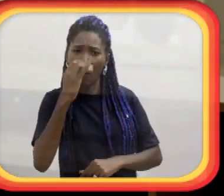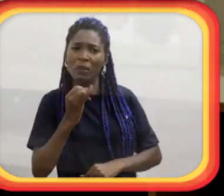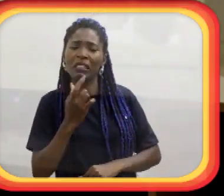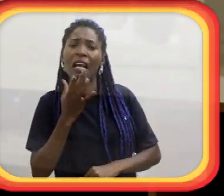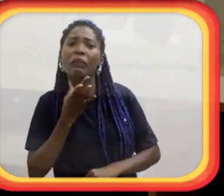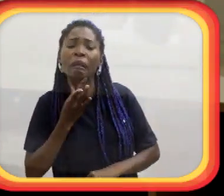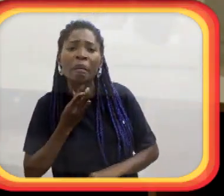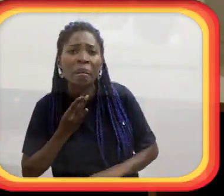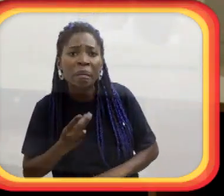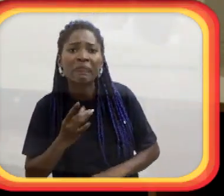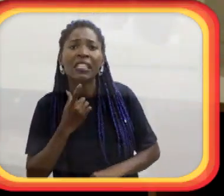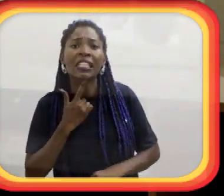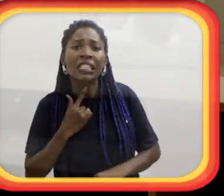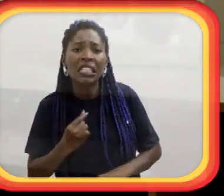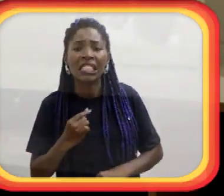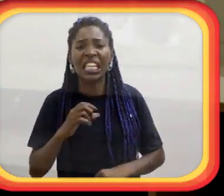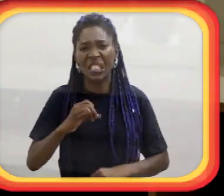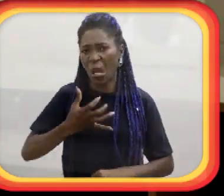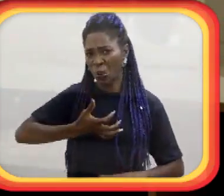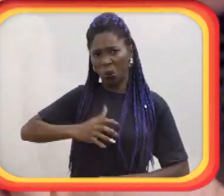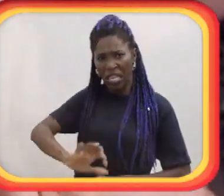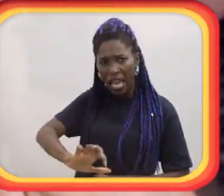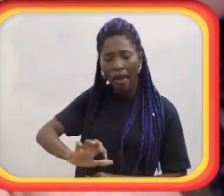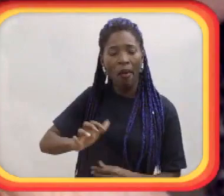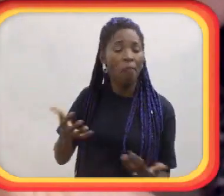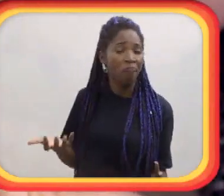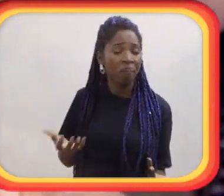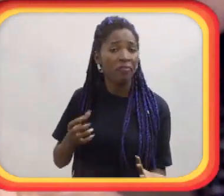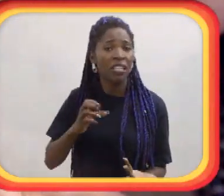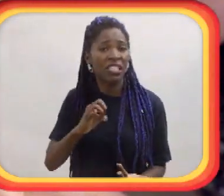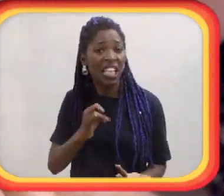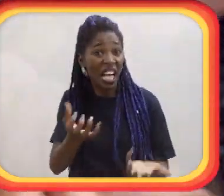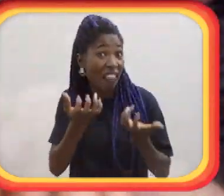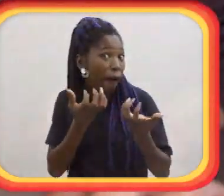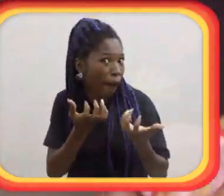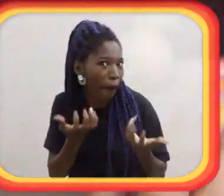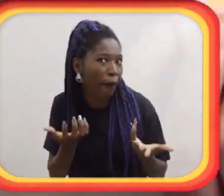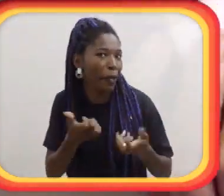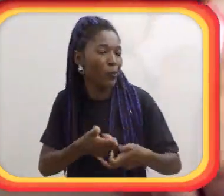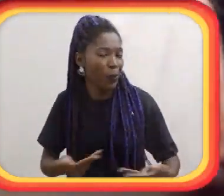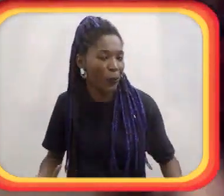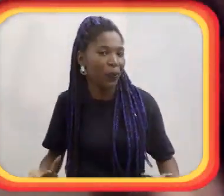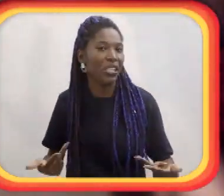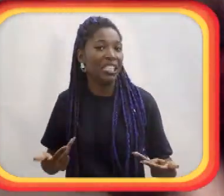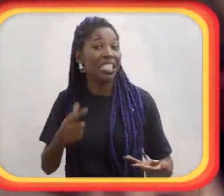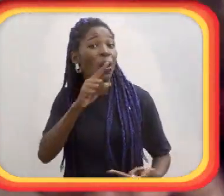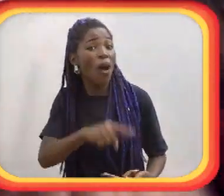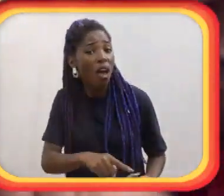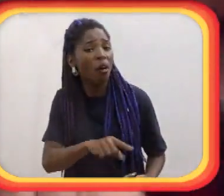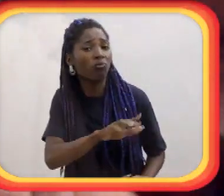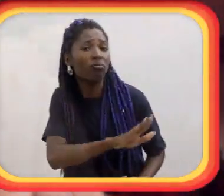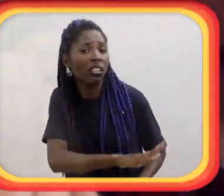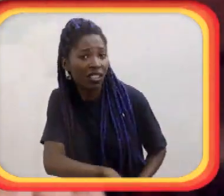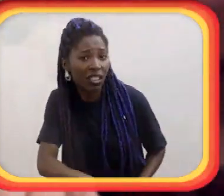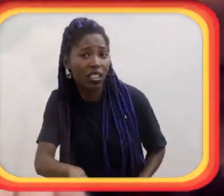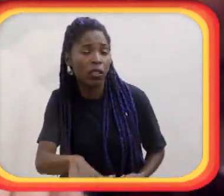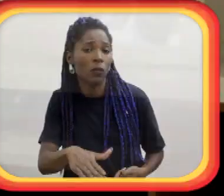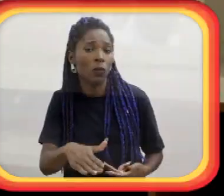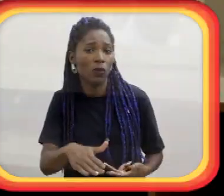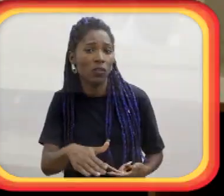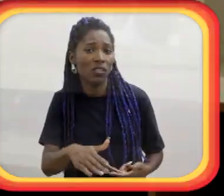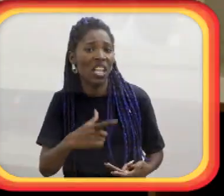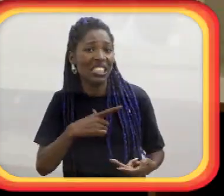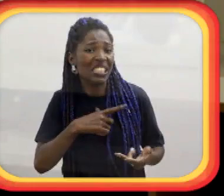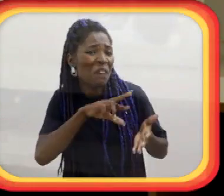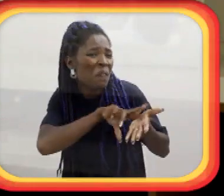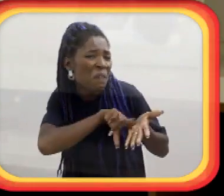turma lá da escola, por exemplo, todos sabem quando ela está com sede, quando ela não quer alguma coisa, quando ela quer alguma coisa.